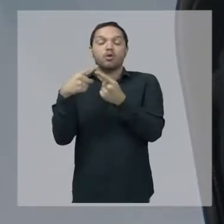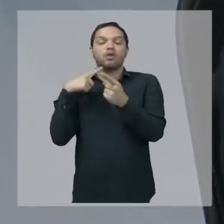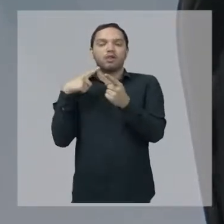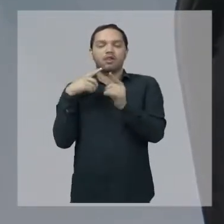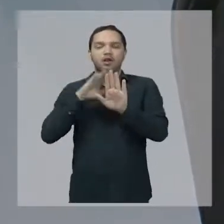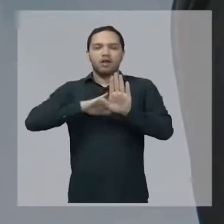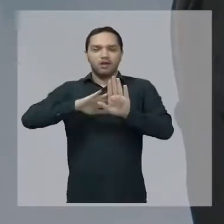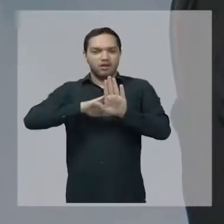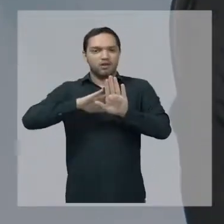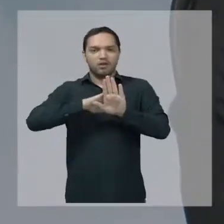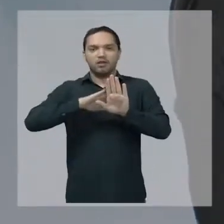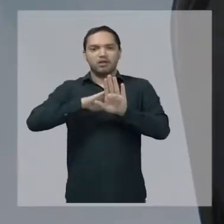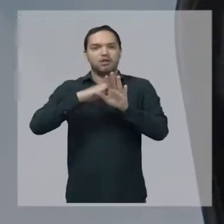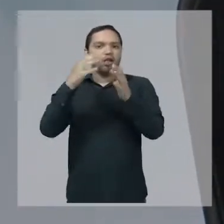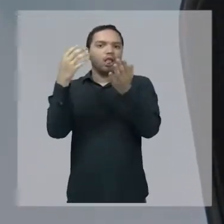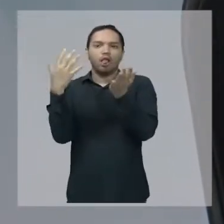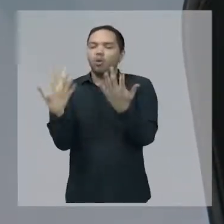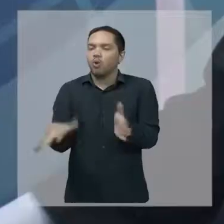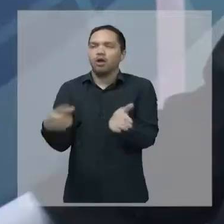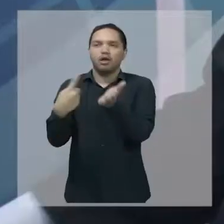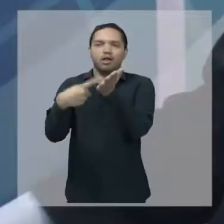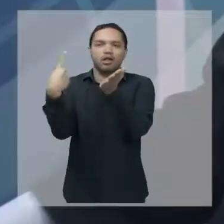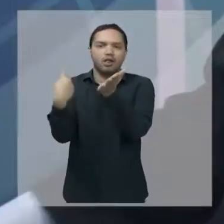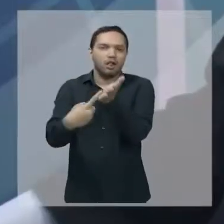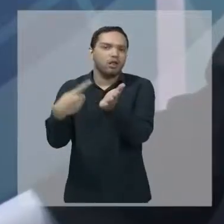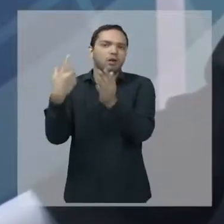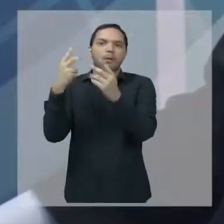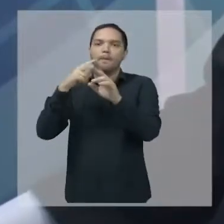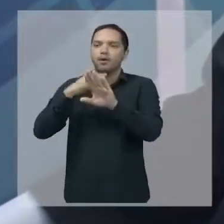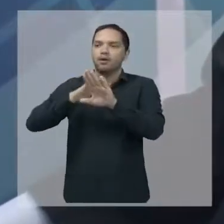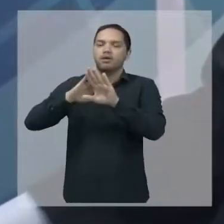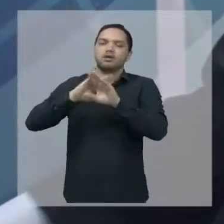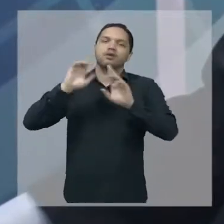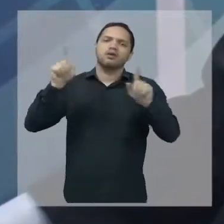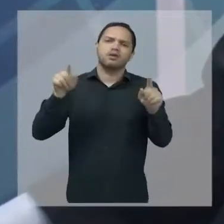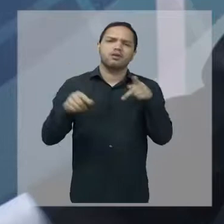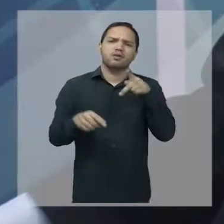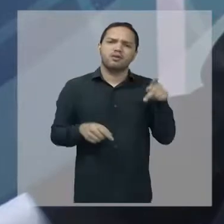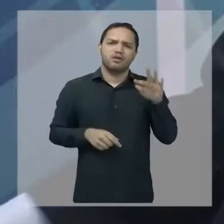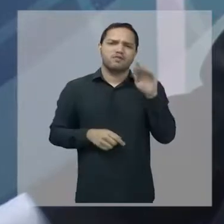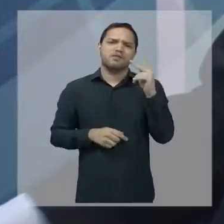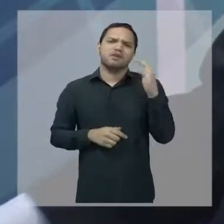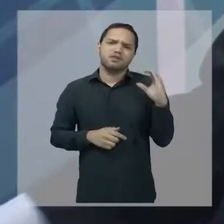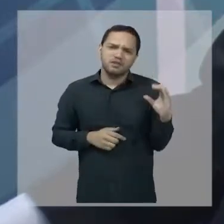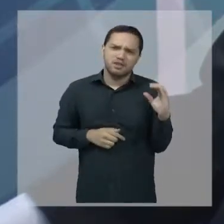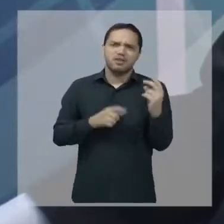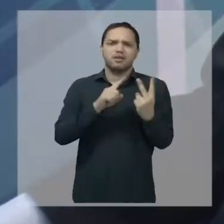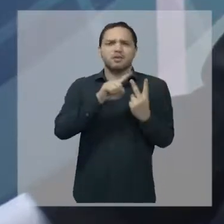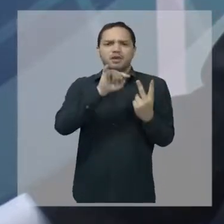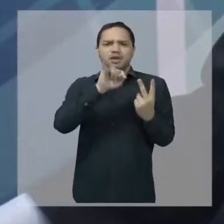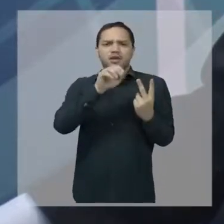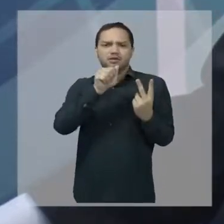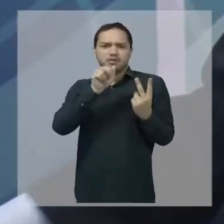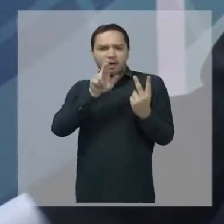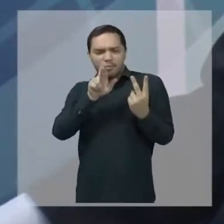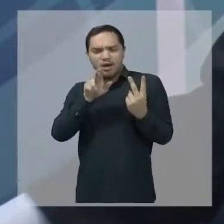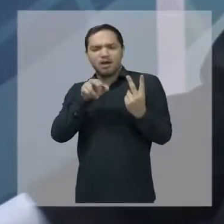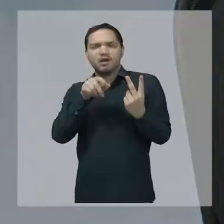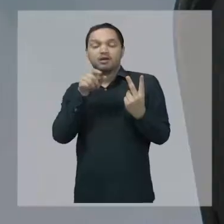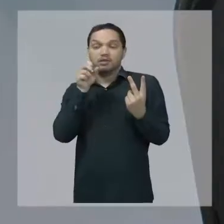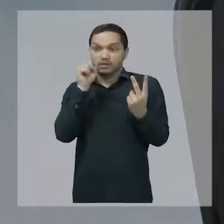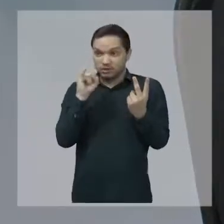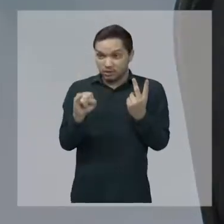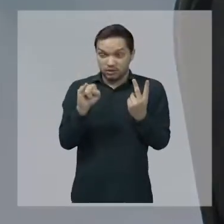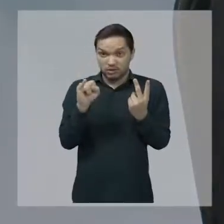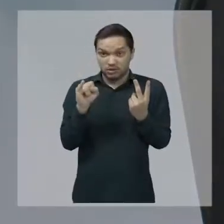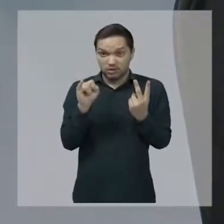questão ideológica, não se assinava. Então, os governos brasileiros, até o Fernando Henrique, o Itamar, sempre tinham uma visão de